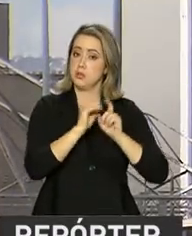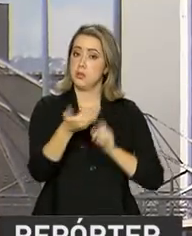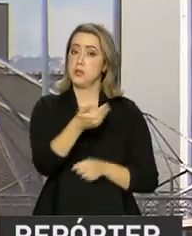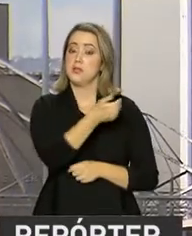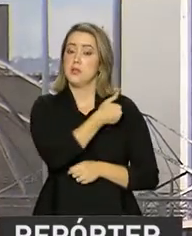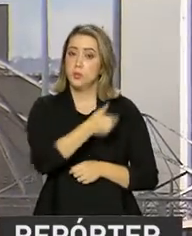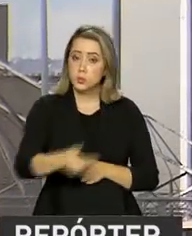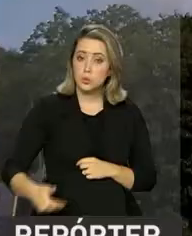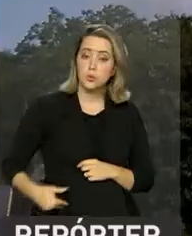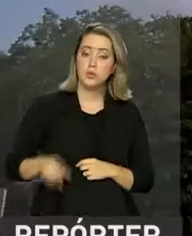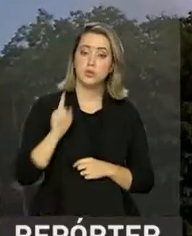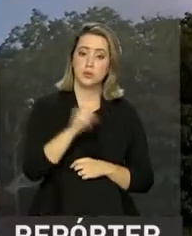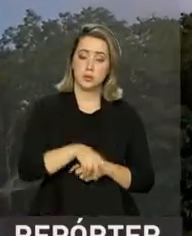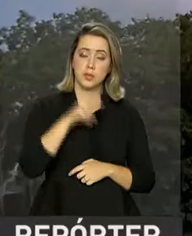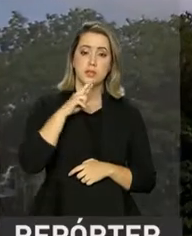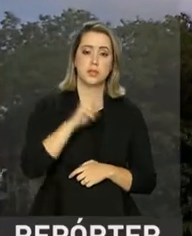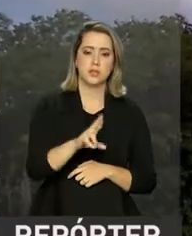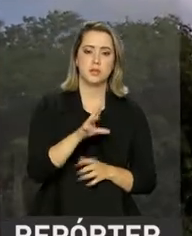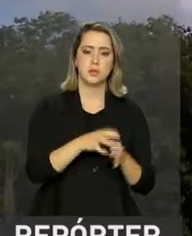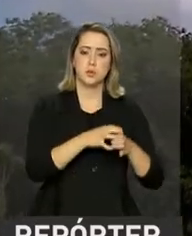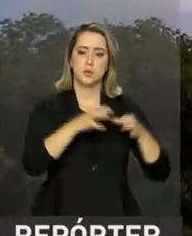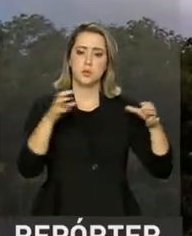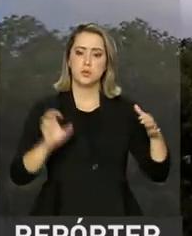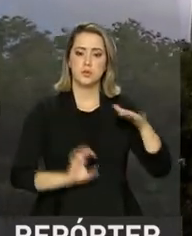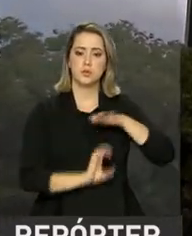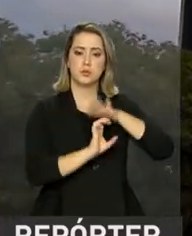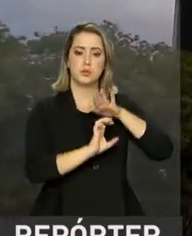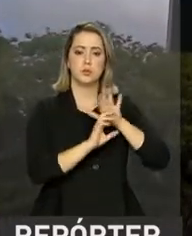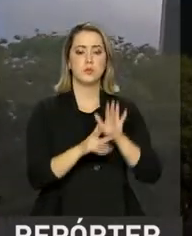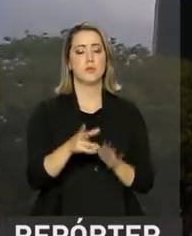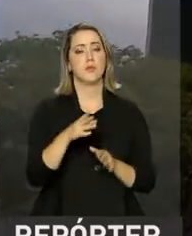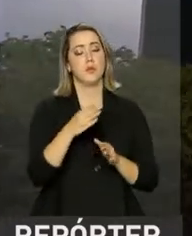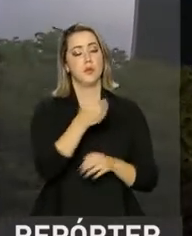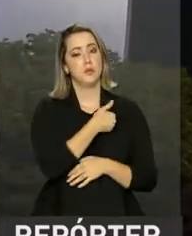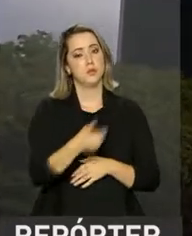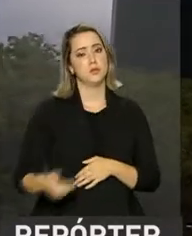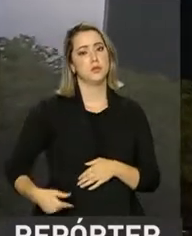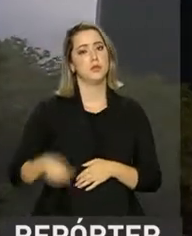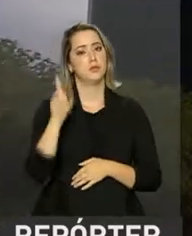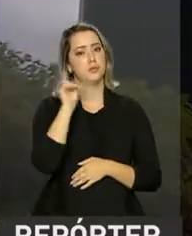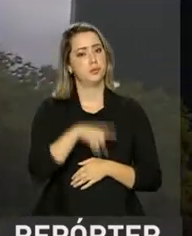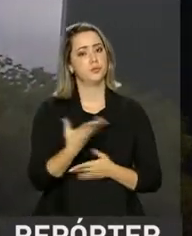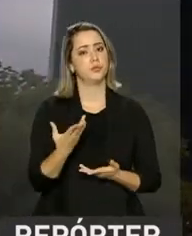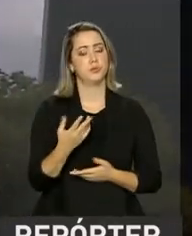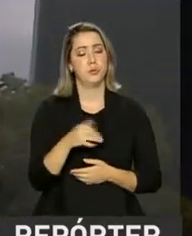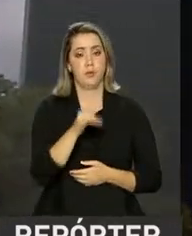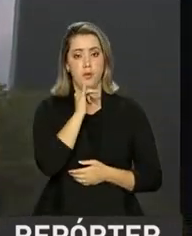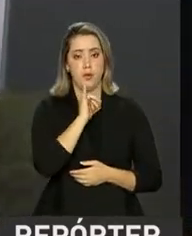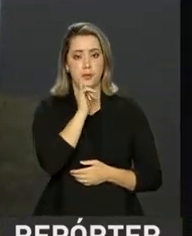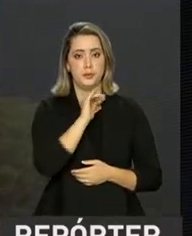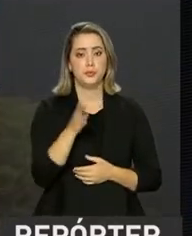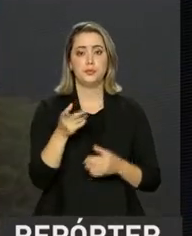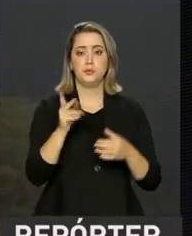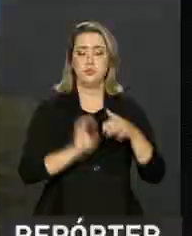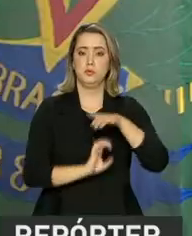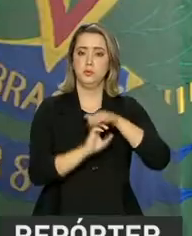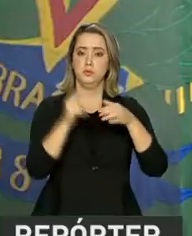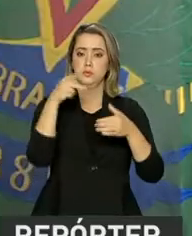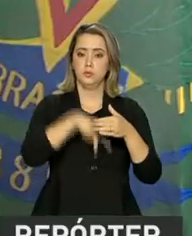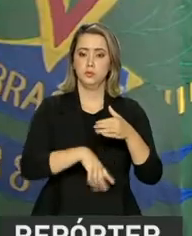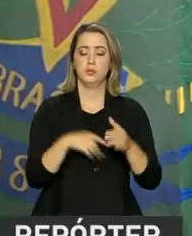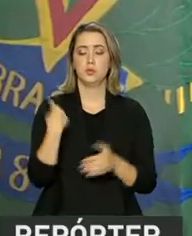produziram resultados nas grandes empresas públicas brasileiras destaque para a recuperação da petrobras